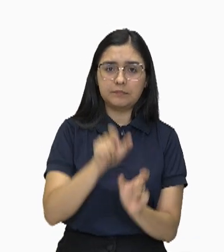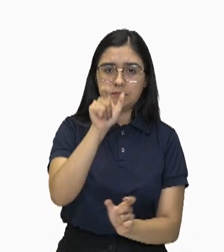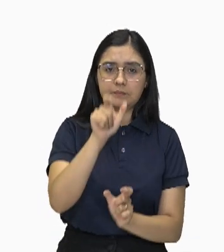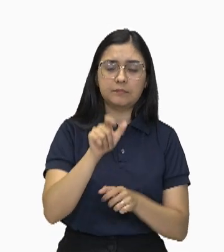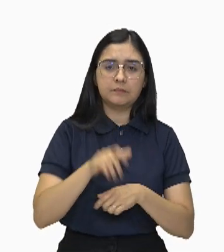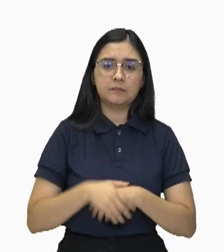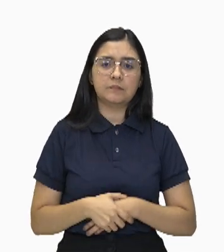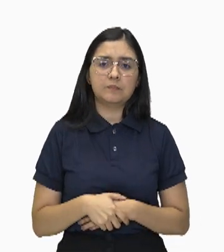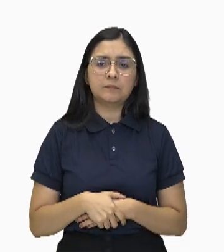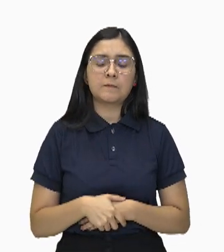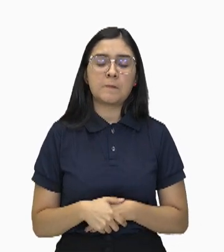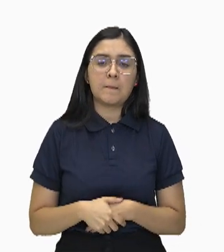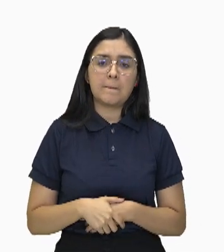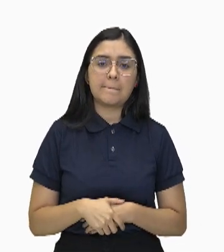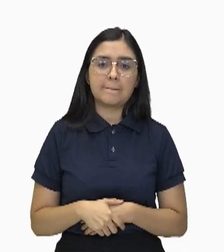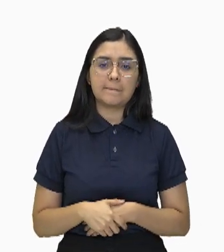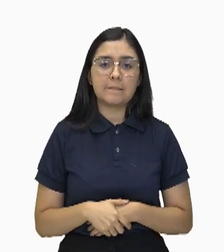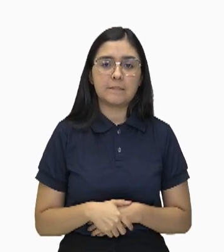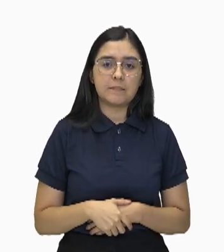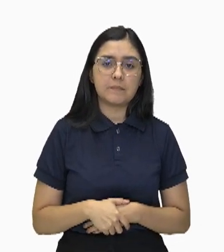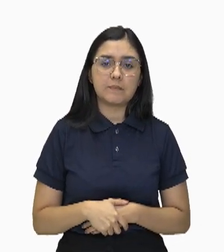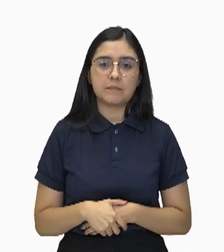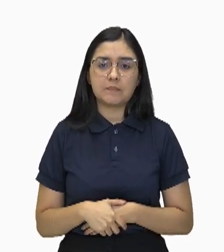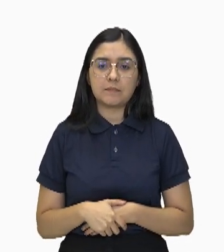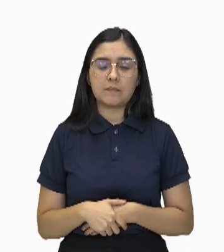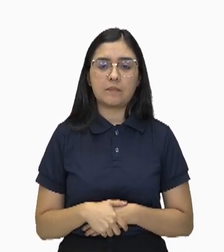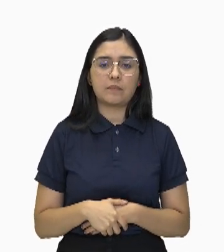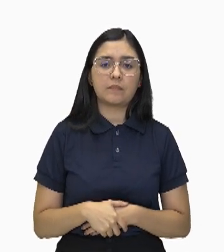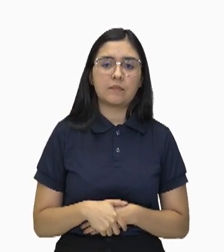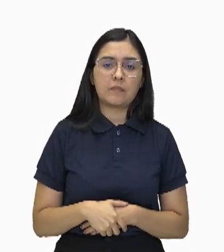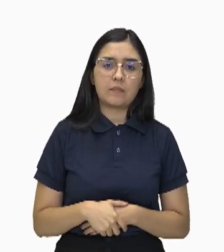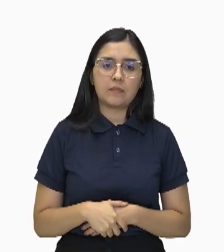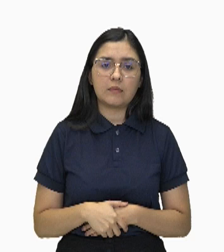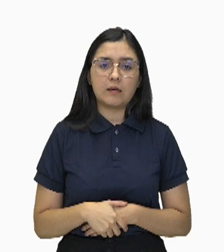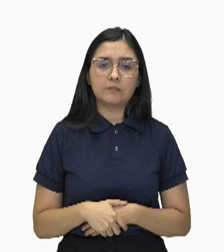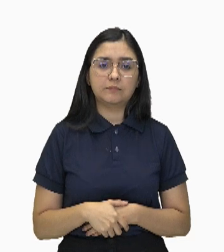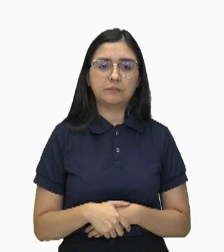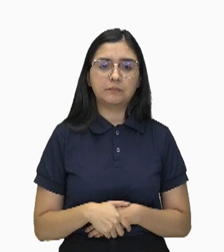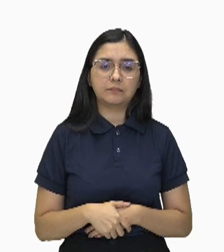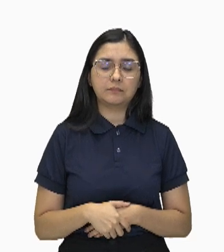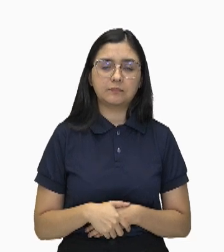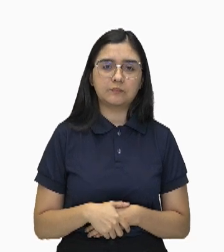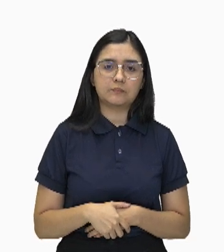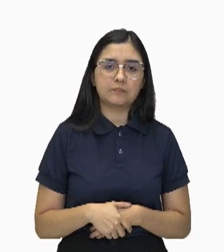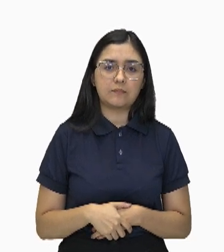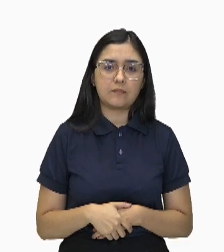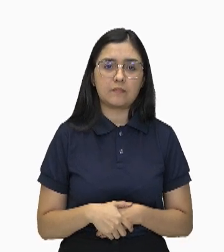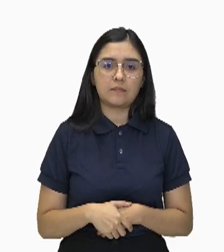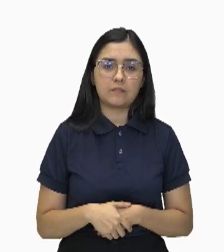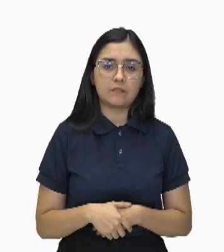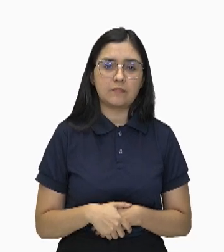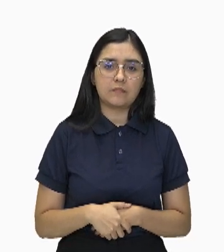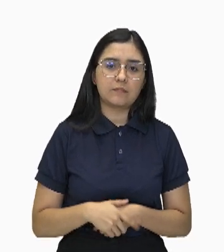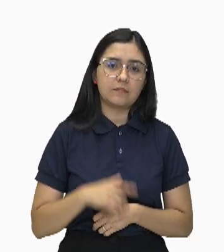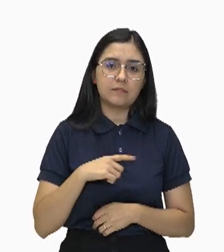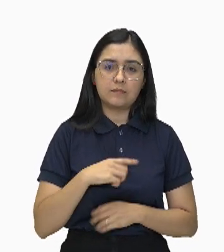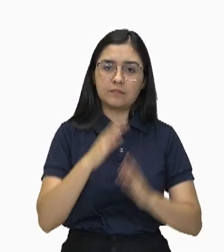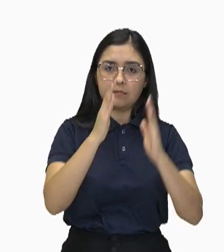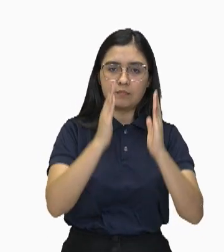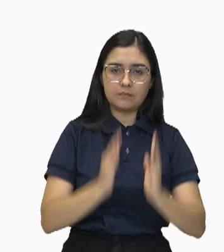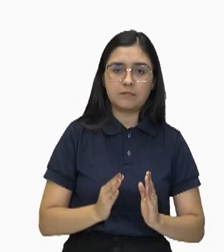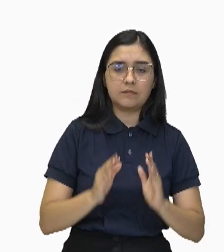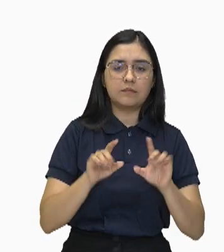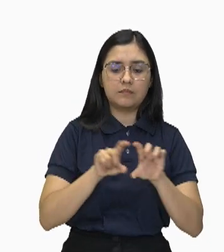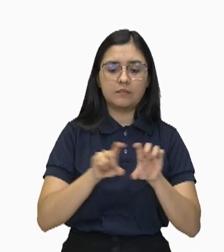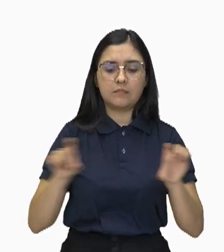desse endereçamento, digamos assim, né, dessas coordenadas dele de linhas verticais e